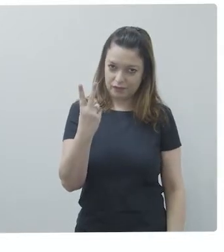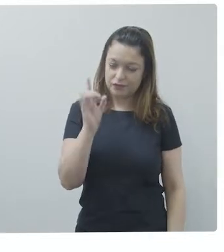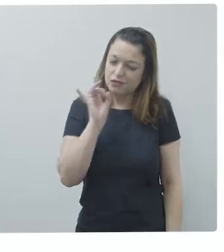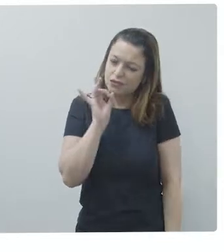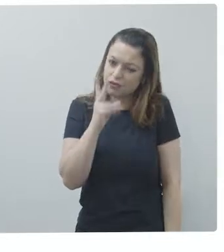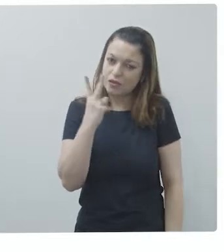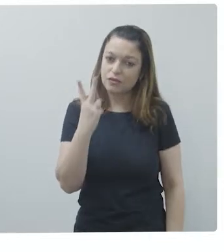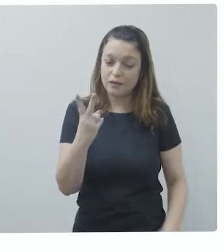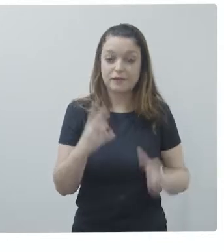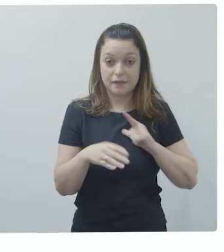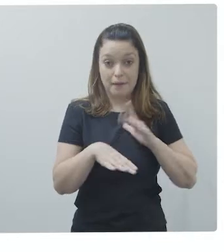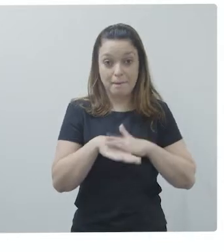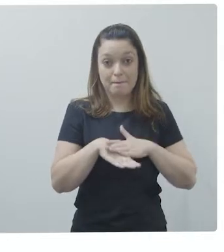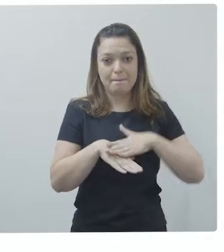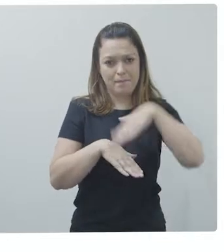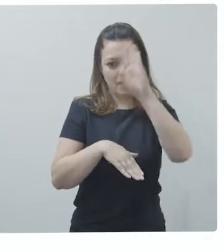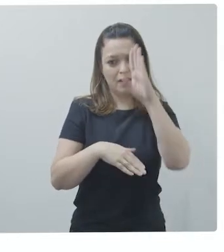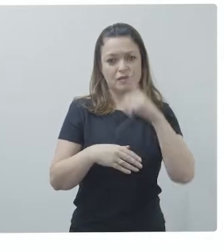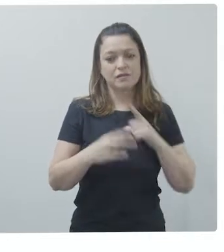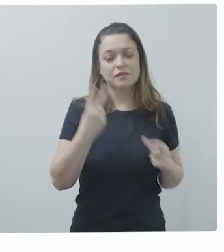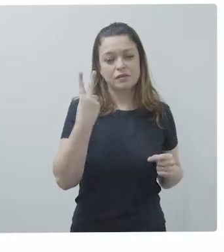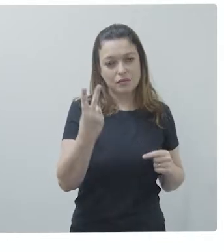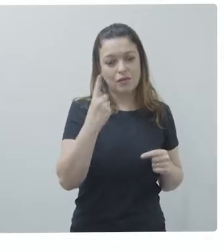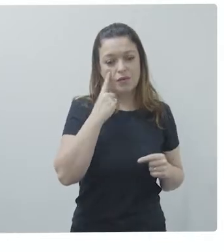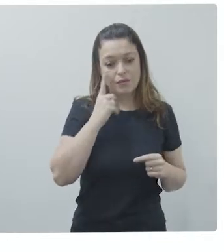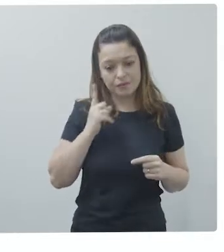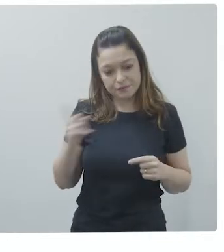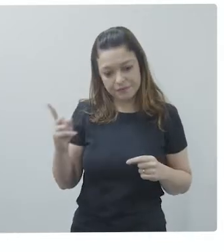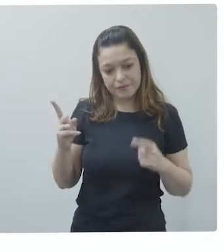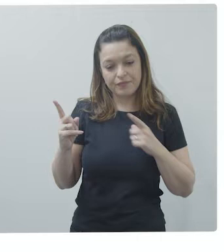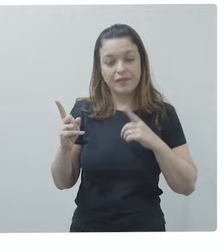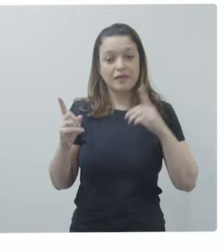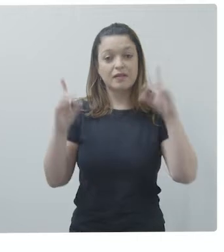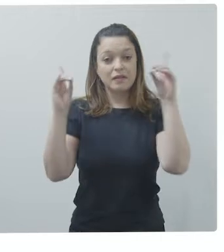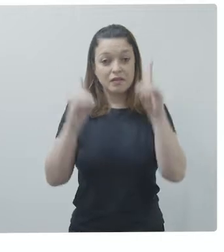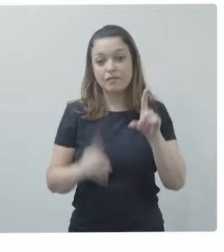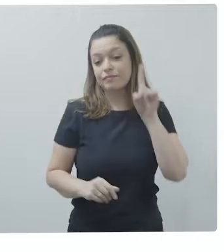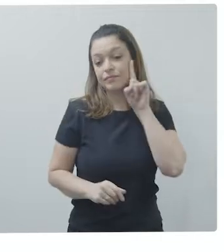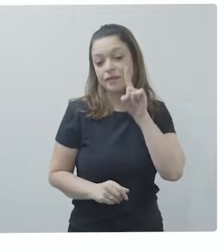tem mais obras, mas eu trouxe duas obras que são Deuses